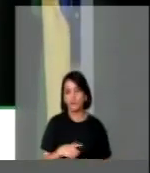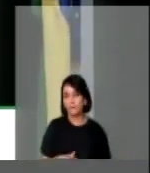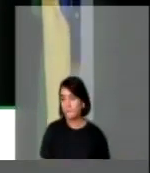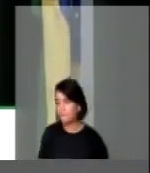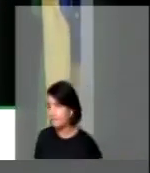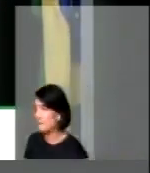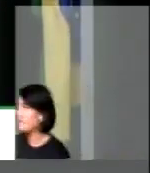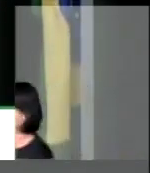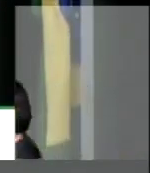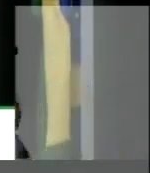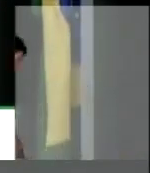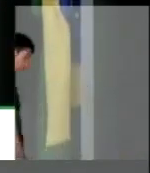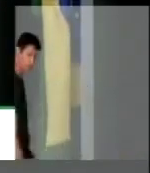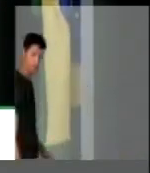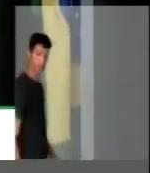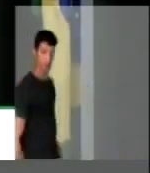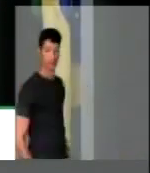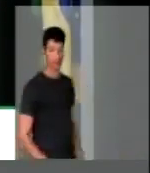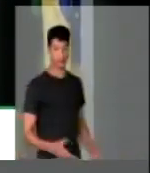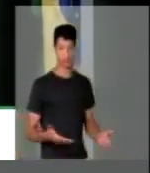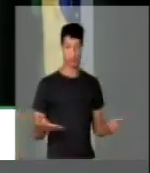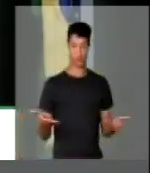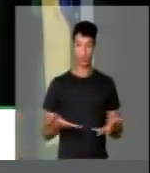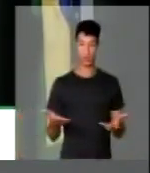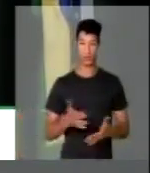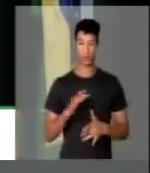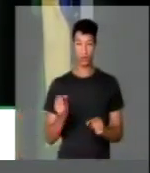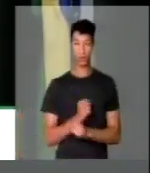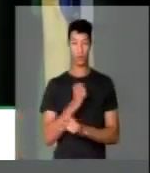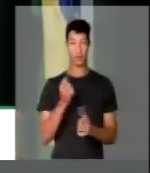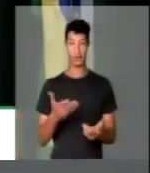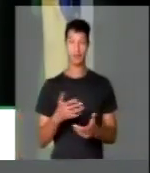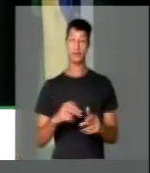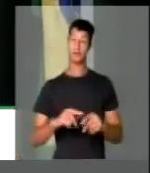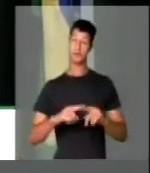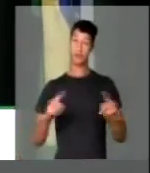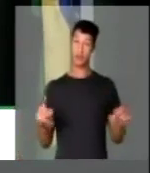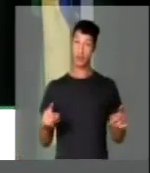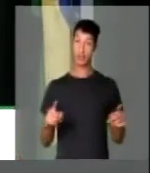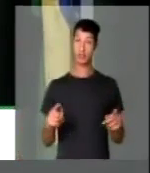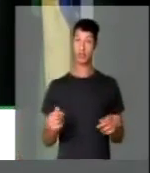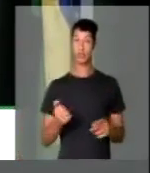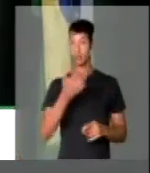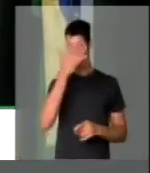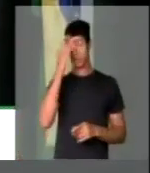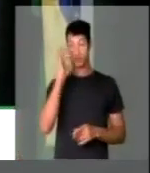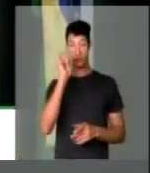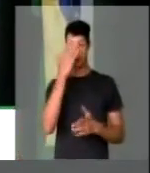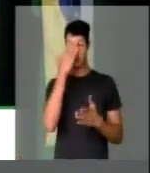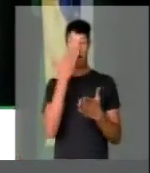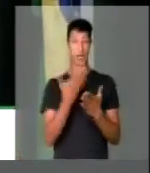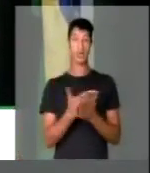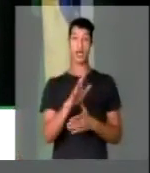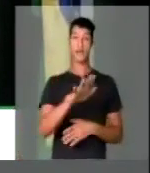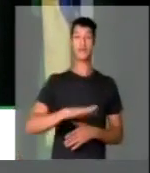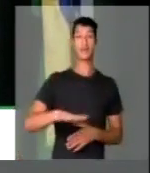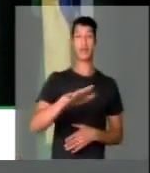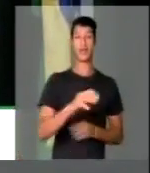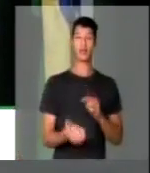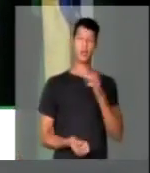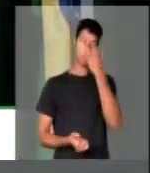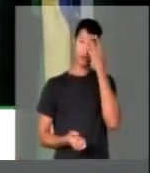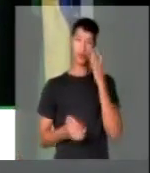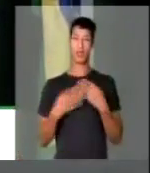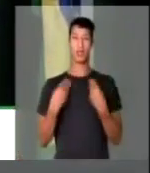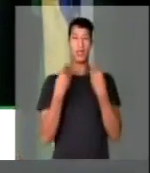esperança nessa obra. Pois bem, os que acreditaram nela, os